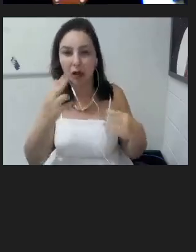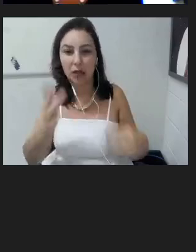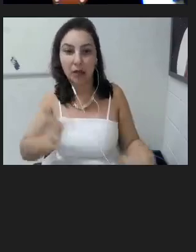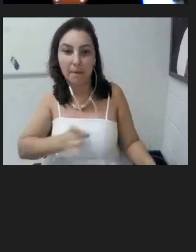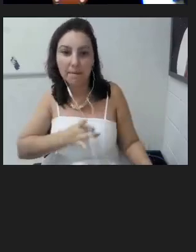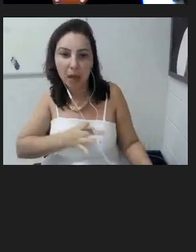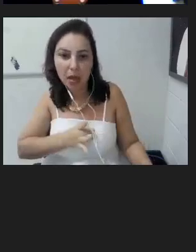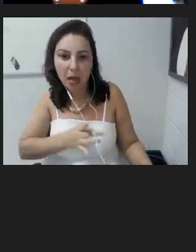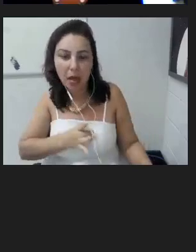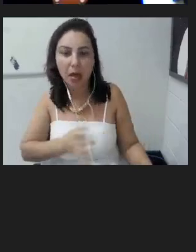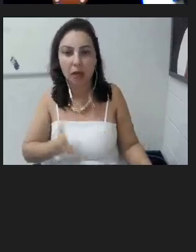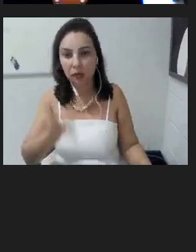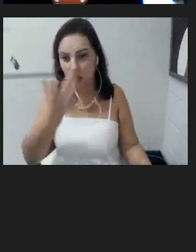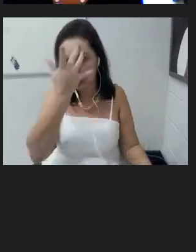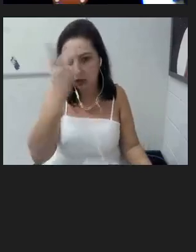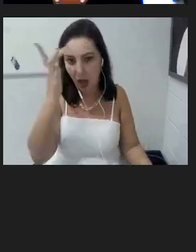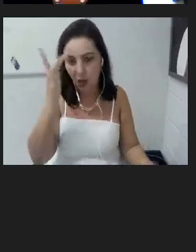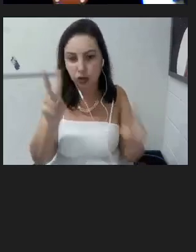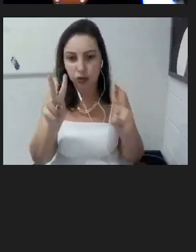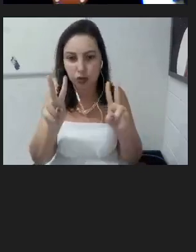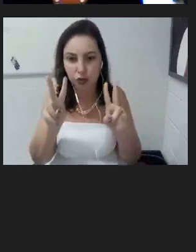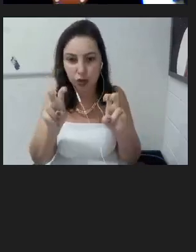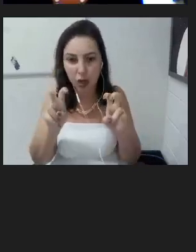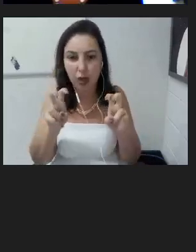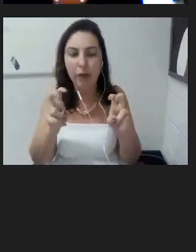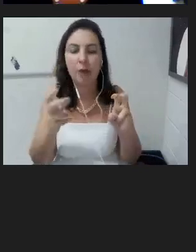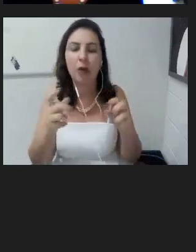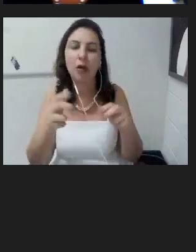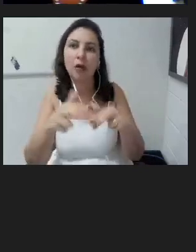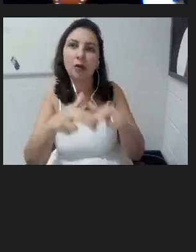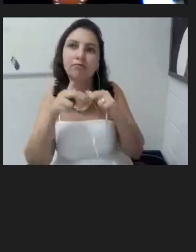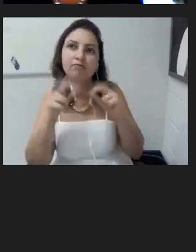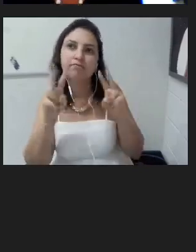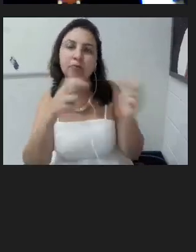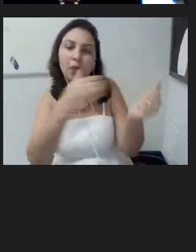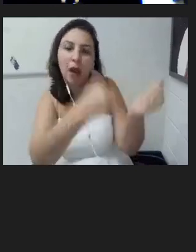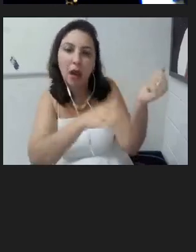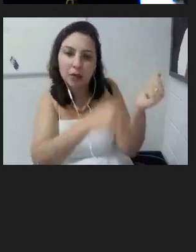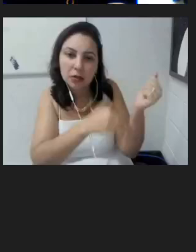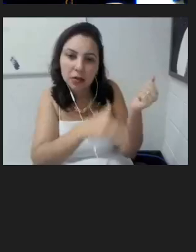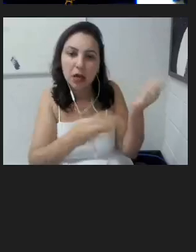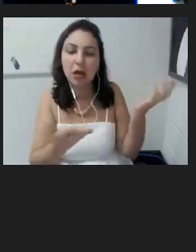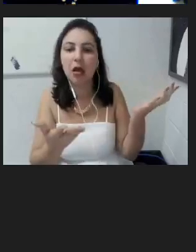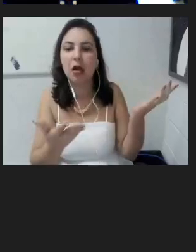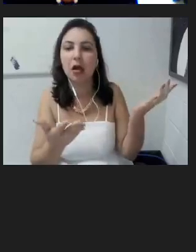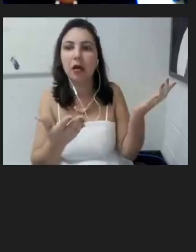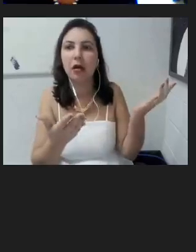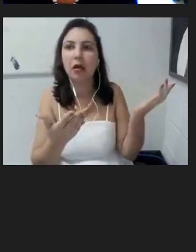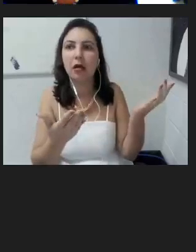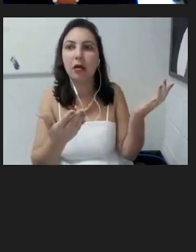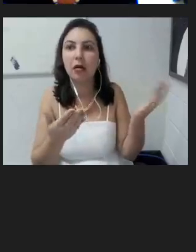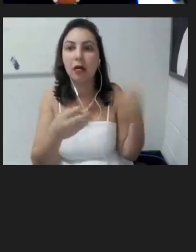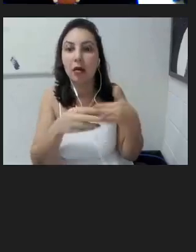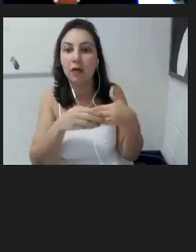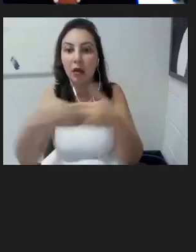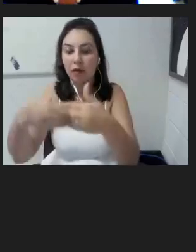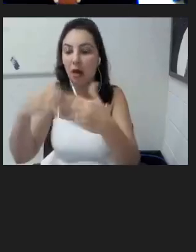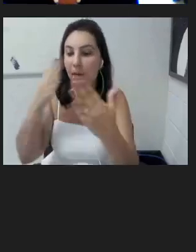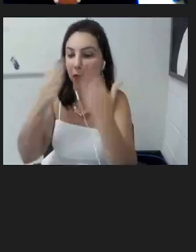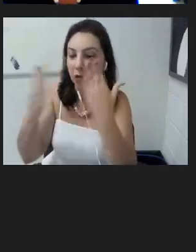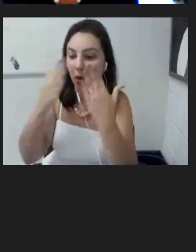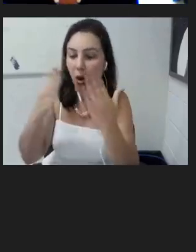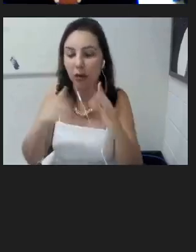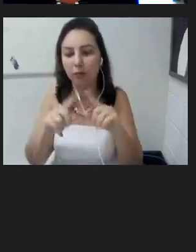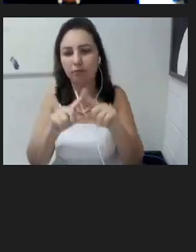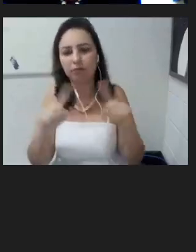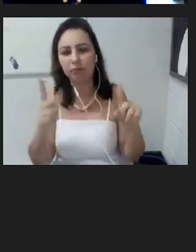tema é saúde mental, principalmente quando é autolesão, né? E aí quando chega um aluno, ah, vamos caminhar para o psicólogo, né? E isso gera